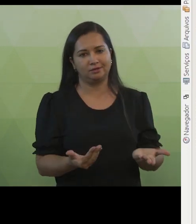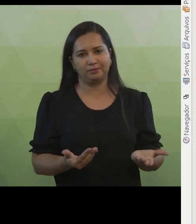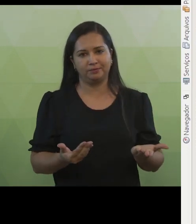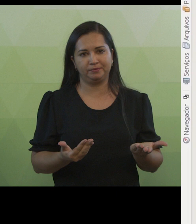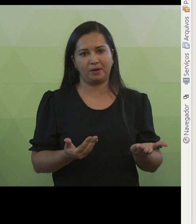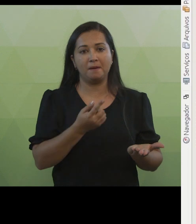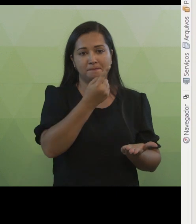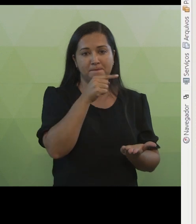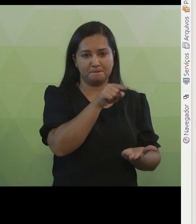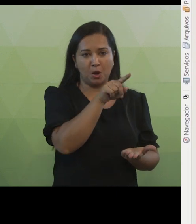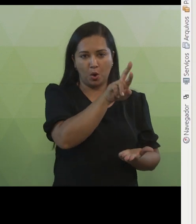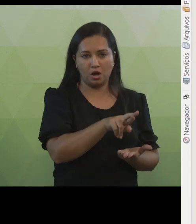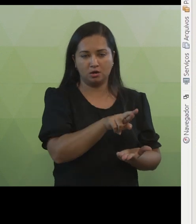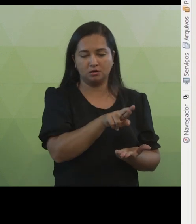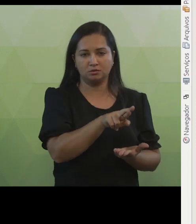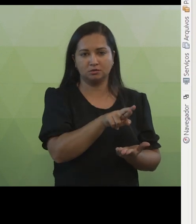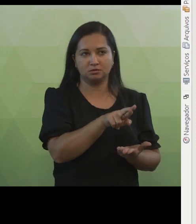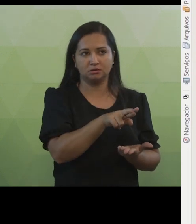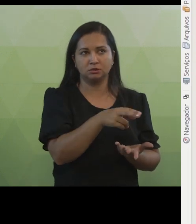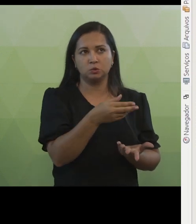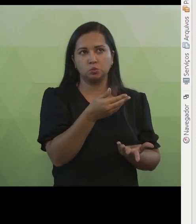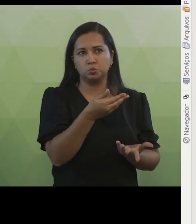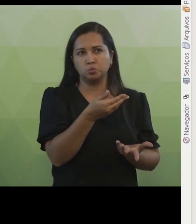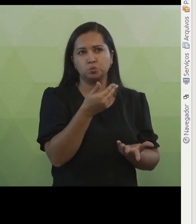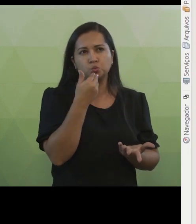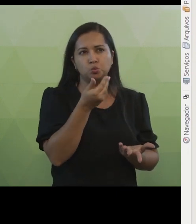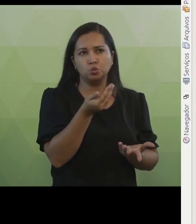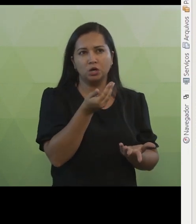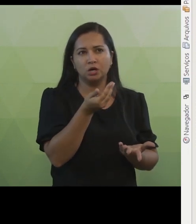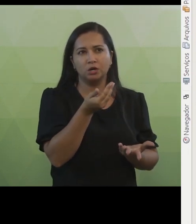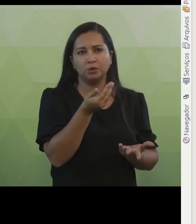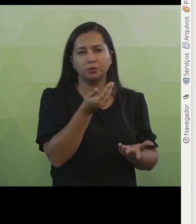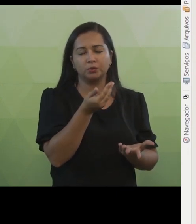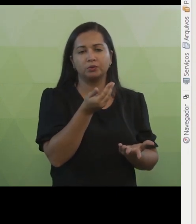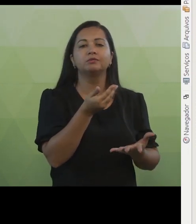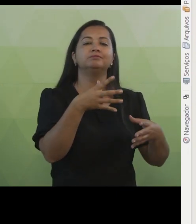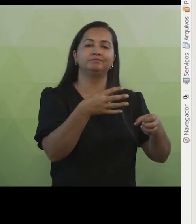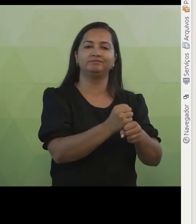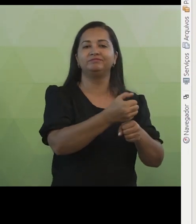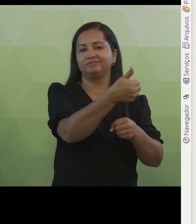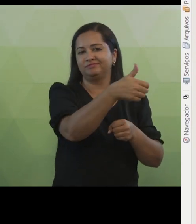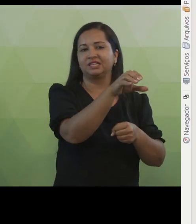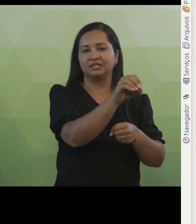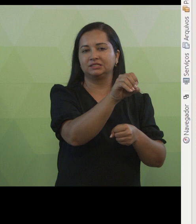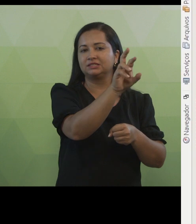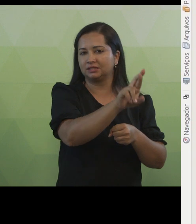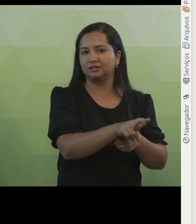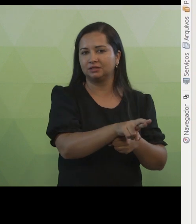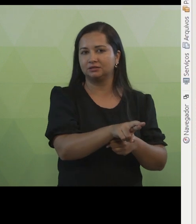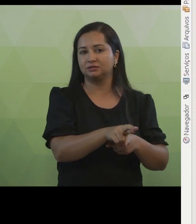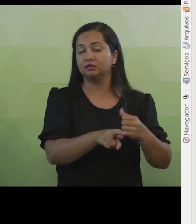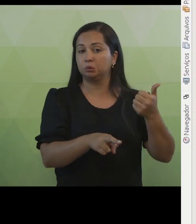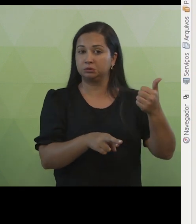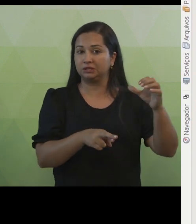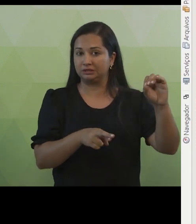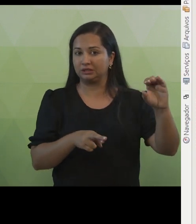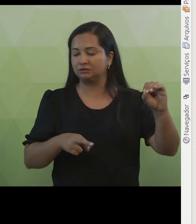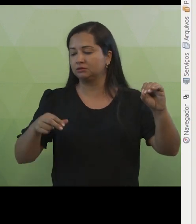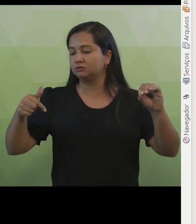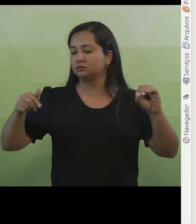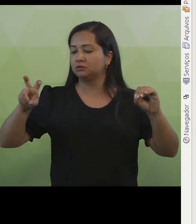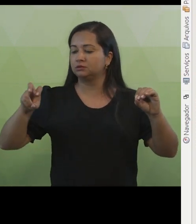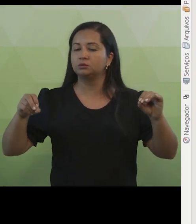Logo, para 1.000, a bonificação de funcionário 2 é 100. Somando 750